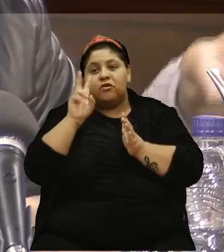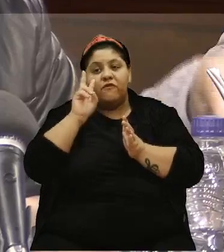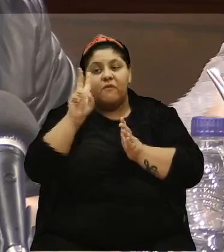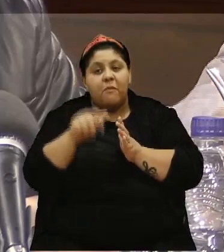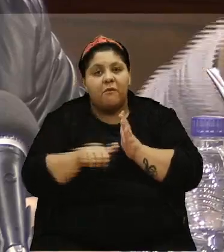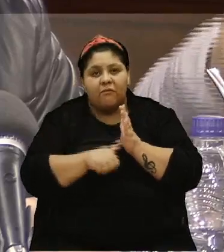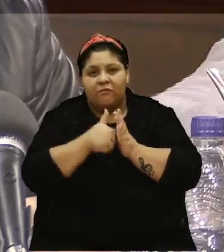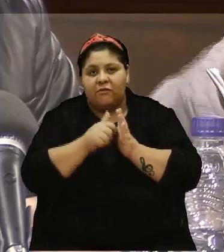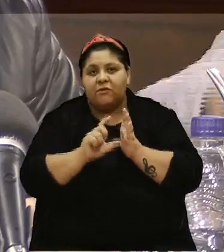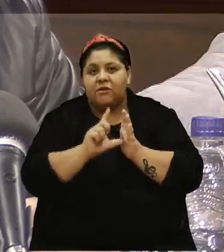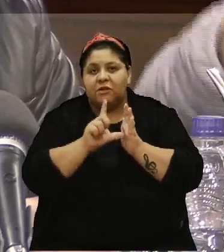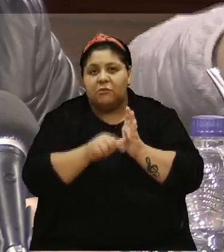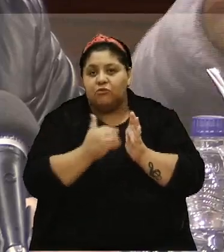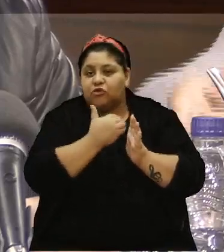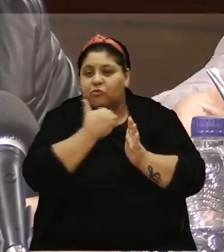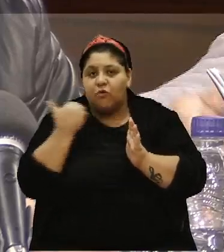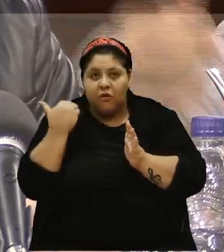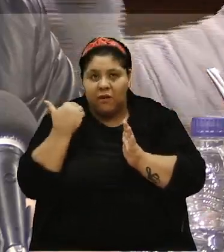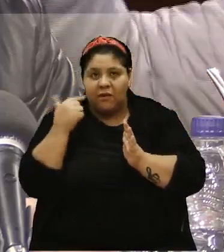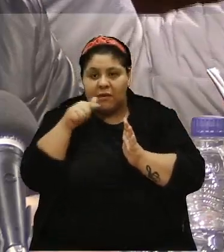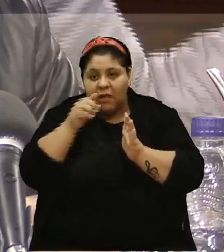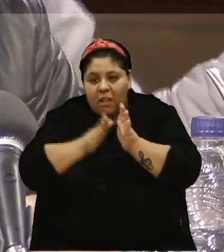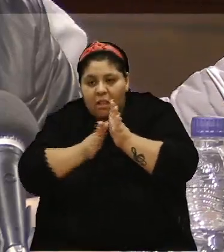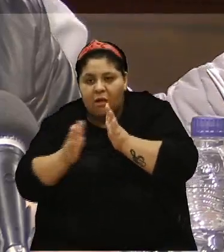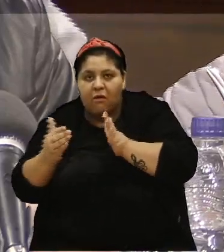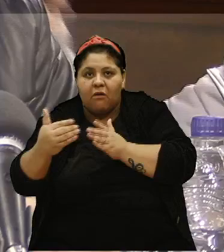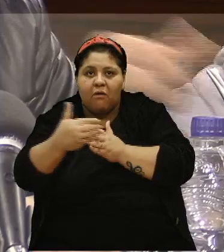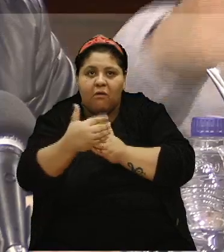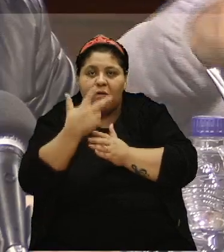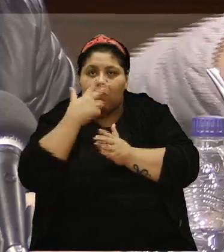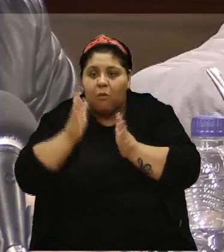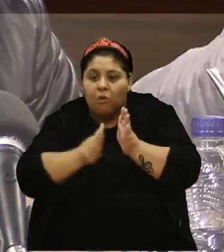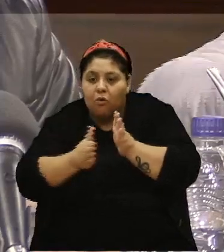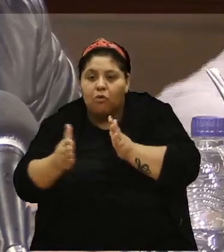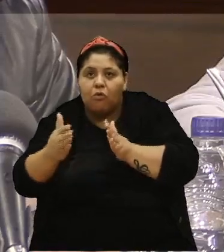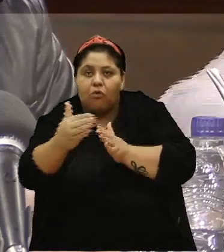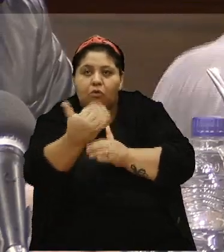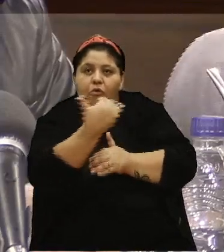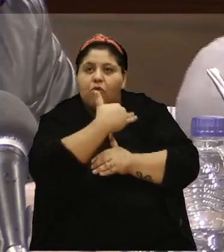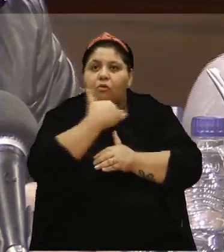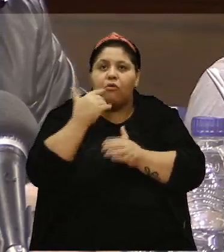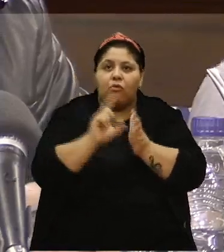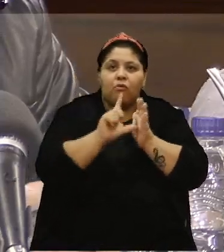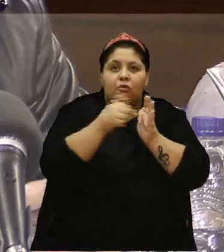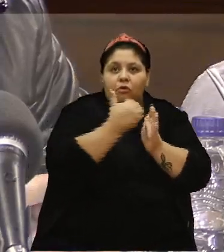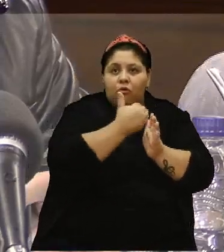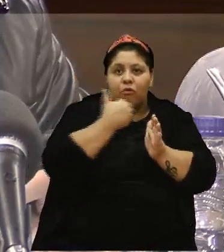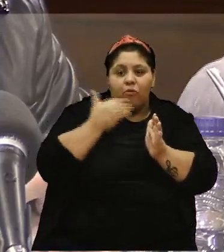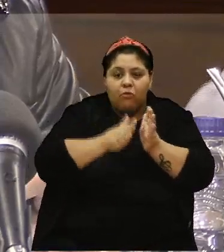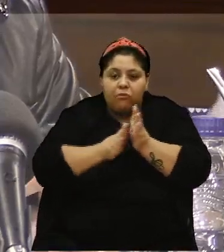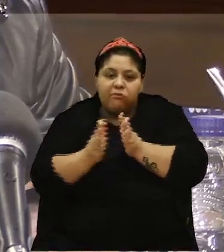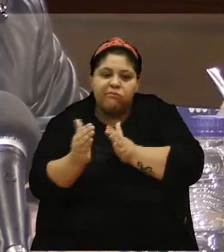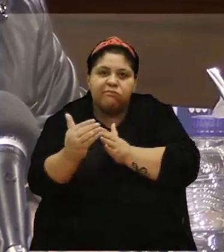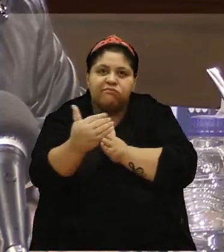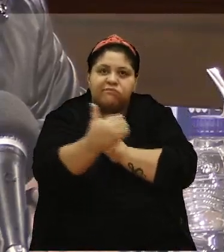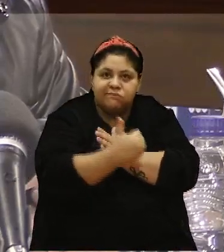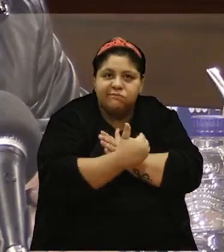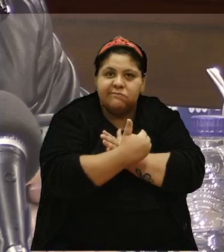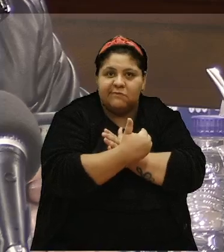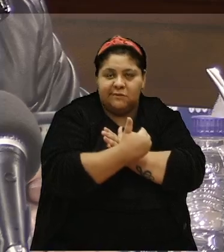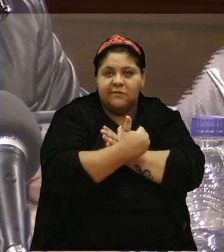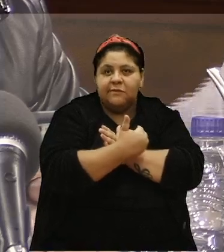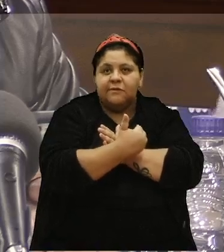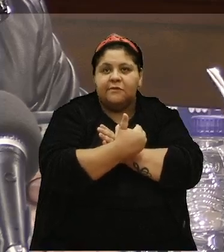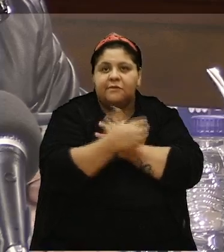melhoria depois que morreu tanta gente naquela curva, como a conhecida curva da morte. Depois que morreu gente para tentar cruzar. Aí que a gente vai tentar